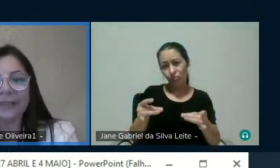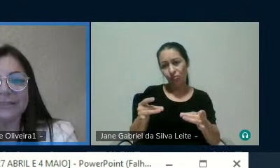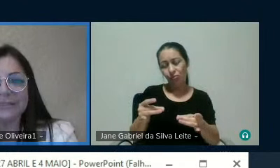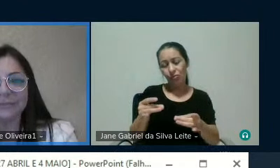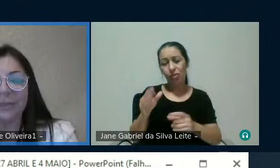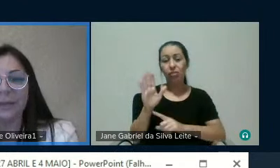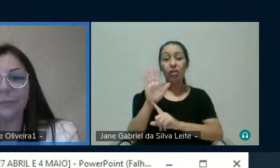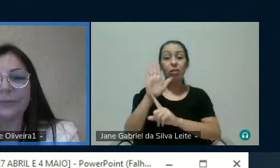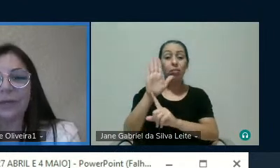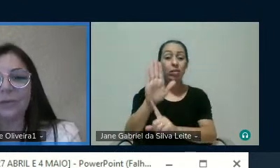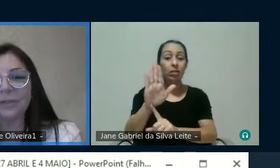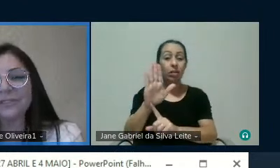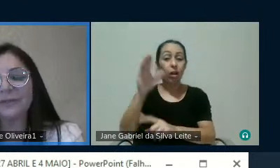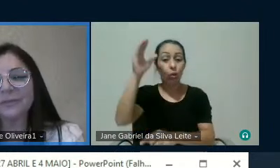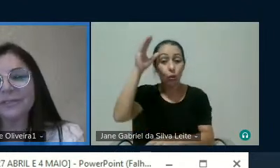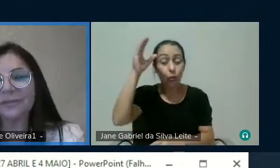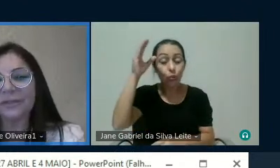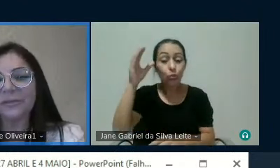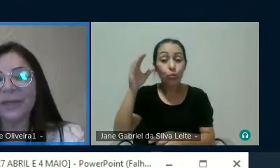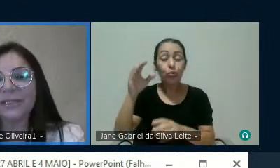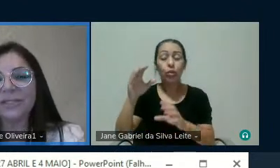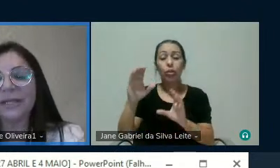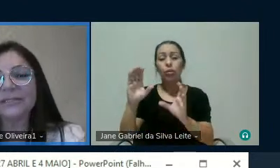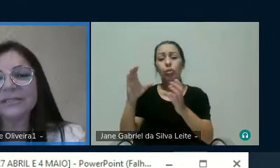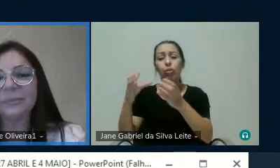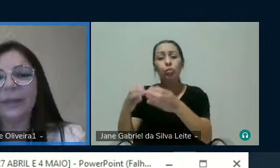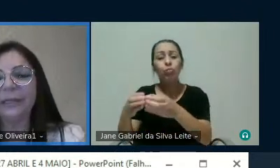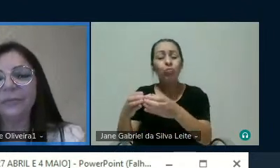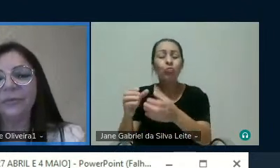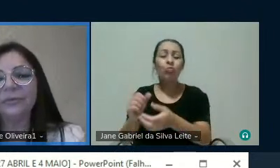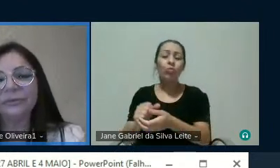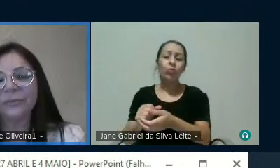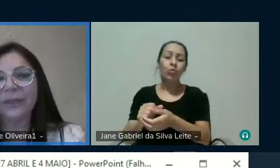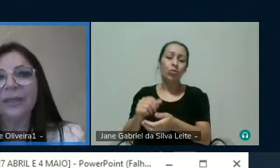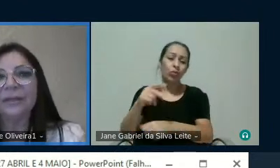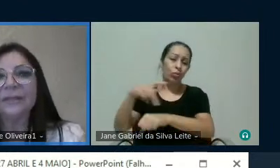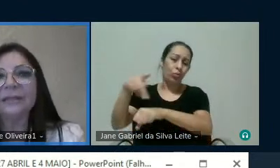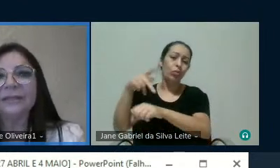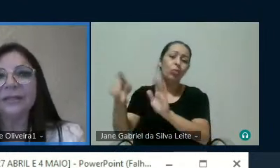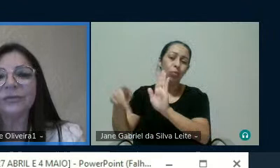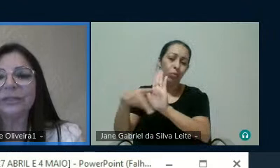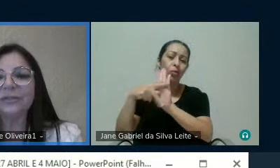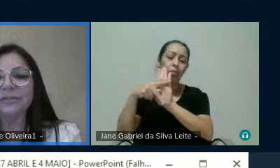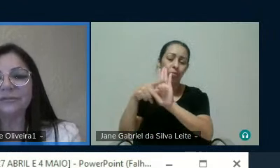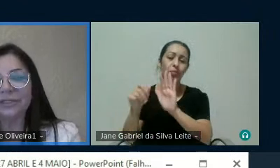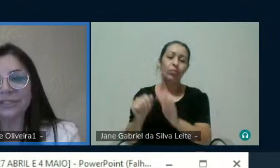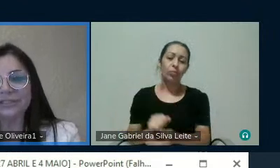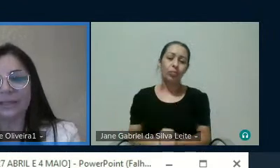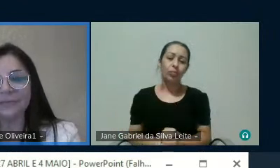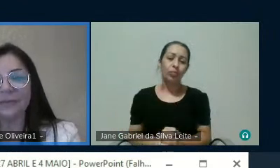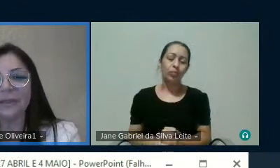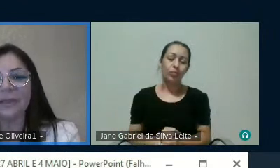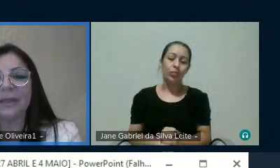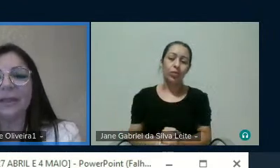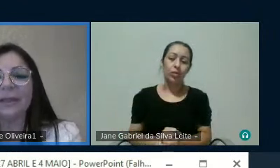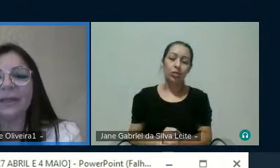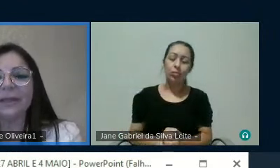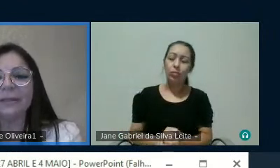seu país, porque como nós falamos anteriormente, eles se espelham muito na literatura dos ouvintes,